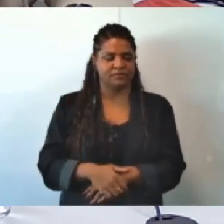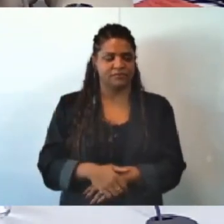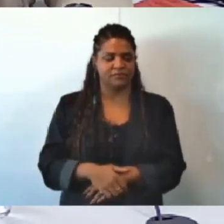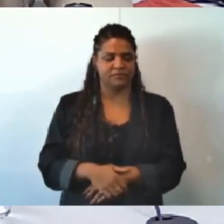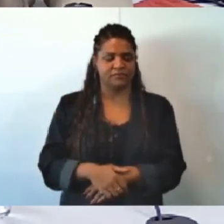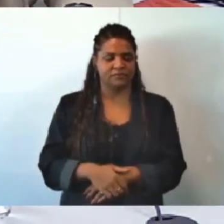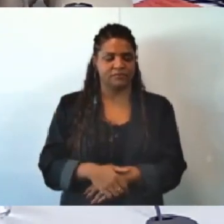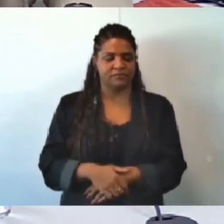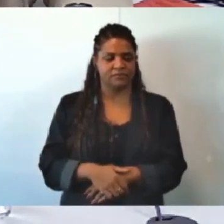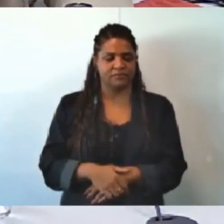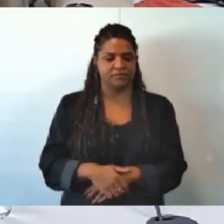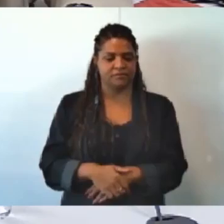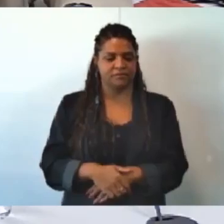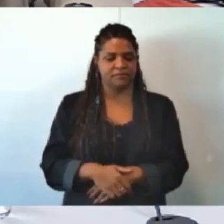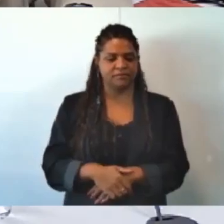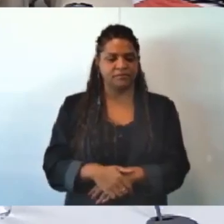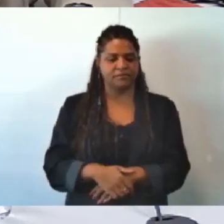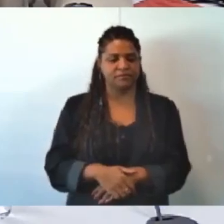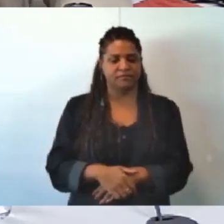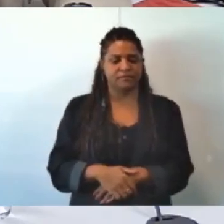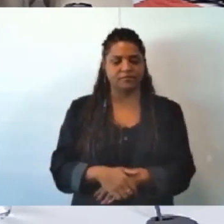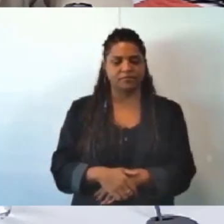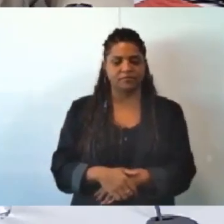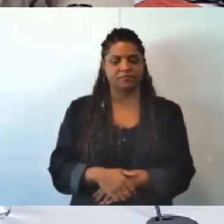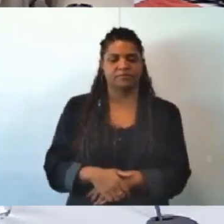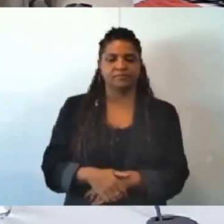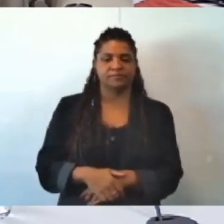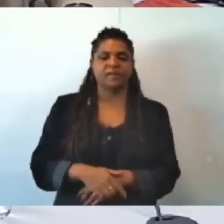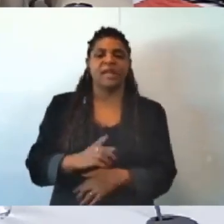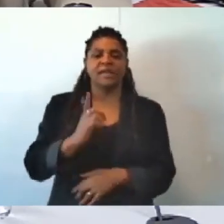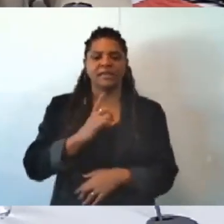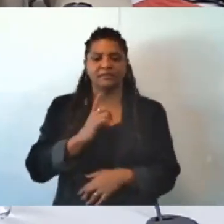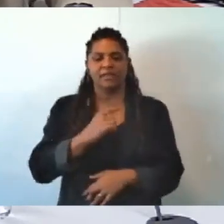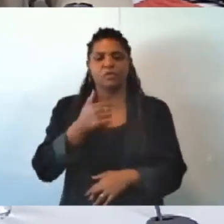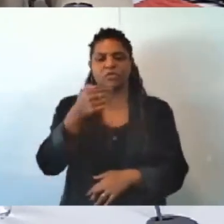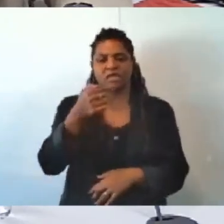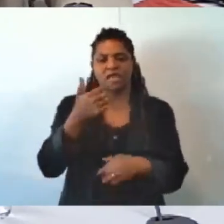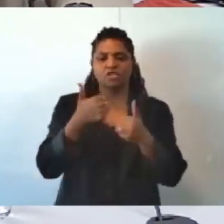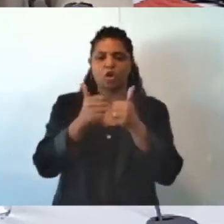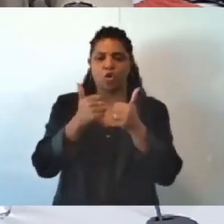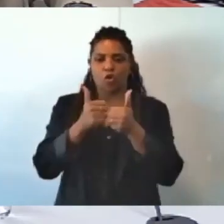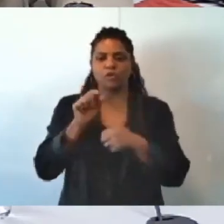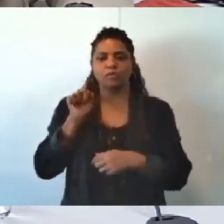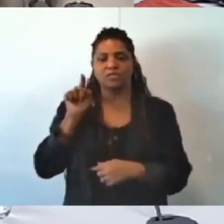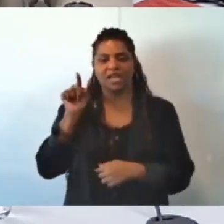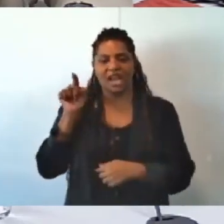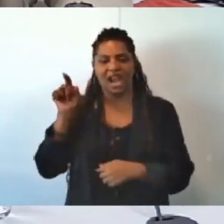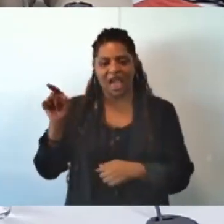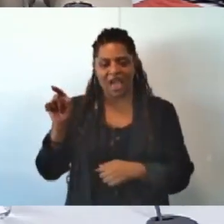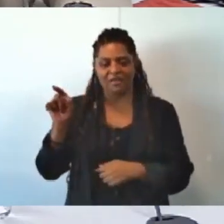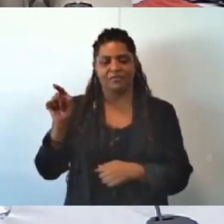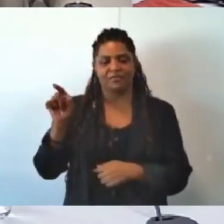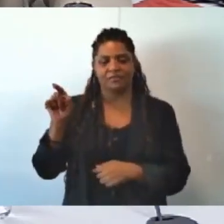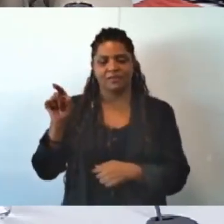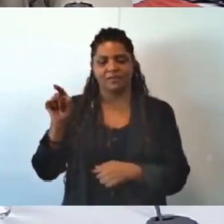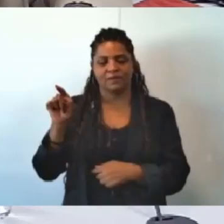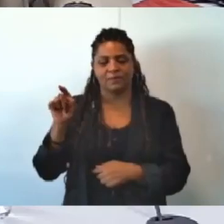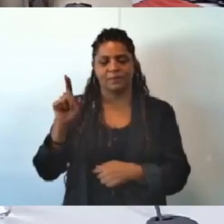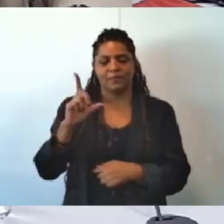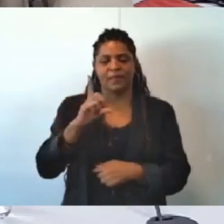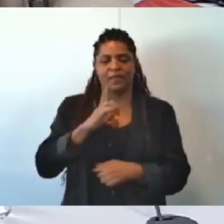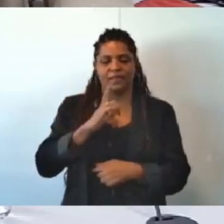passando para essas sete linhas passando tudo ali, vindo com o fluxo